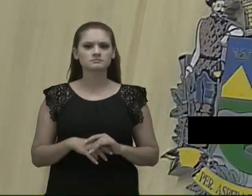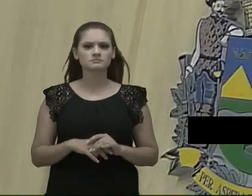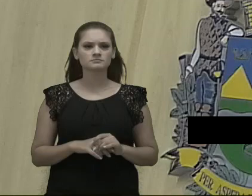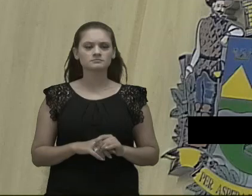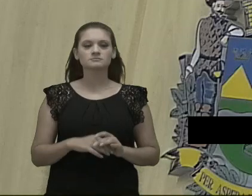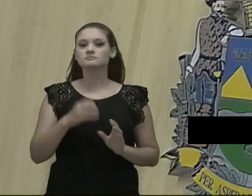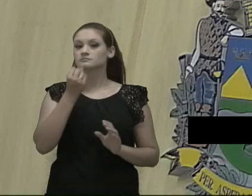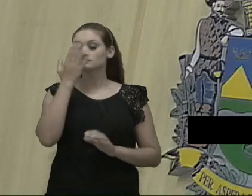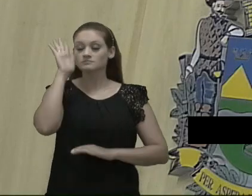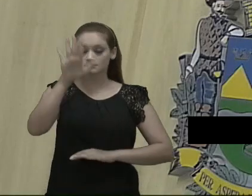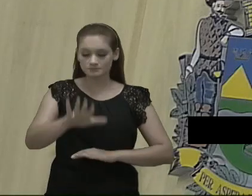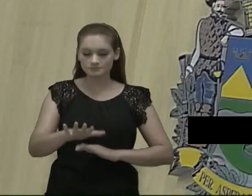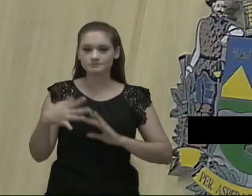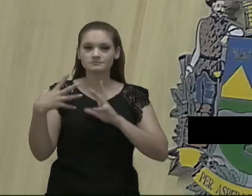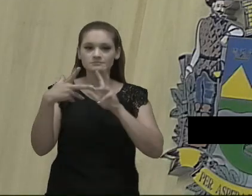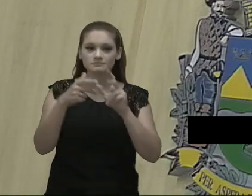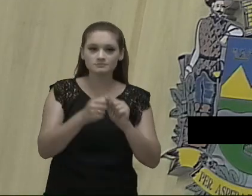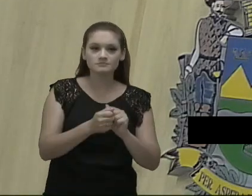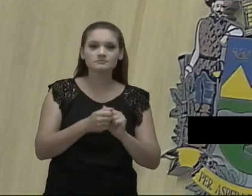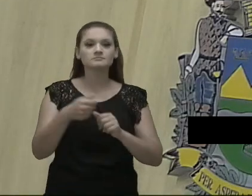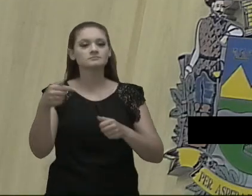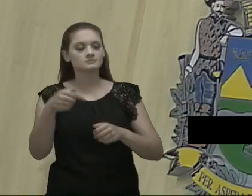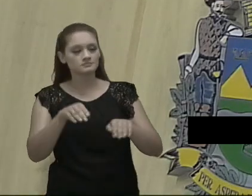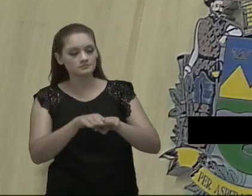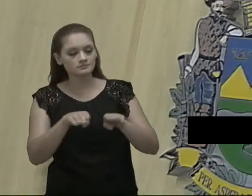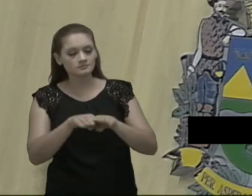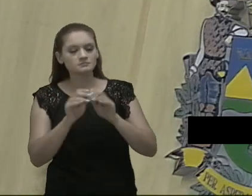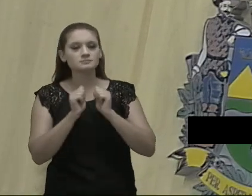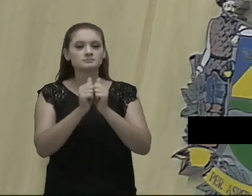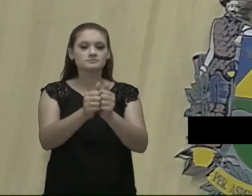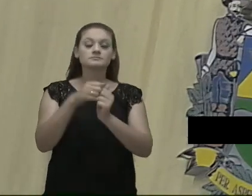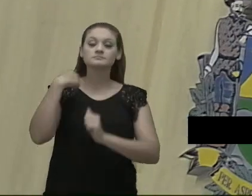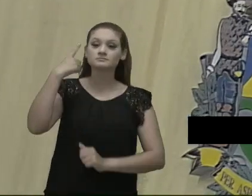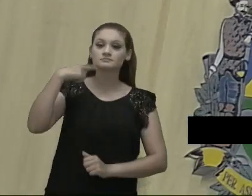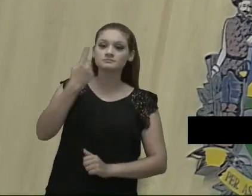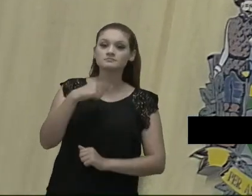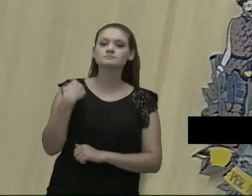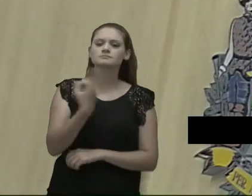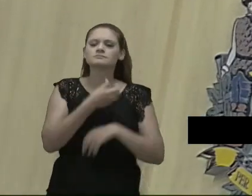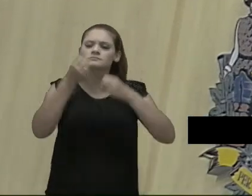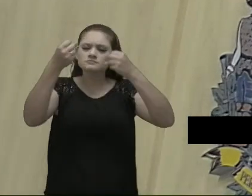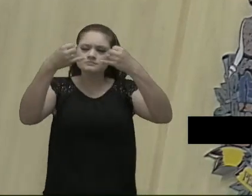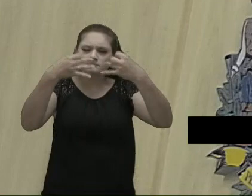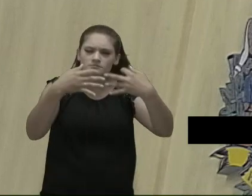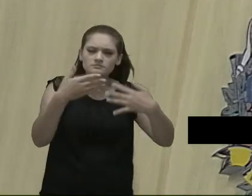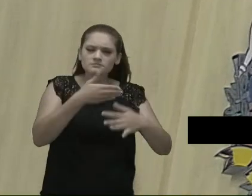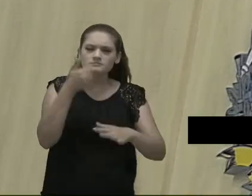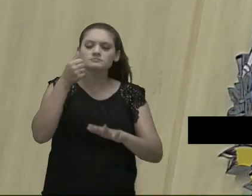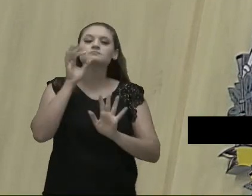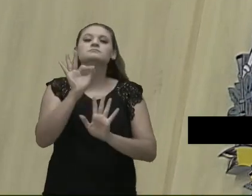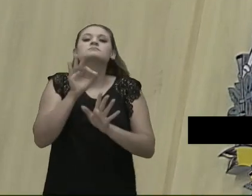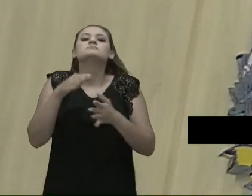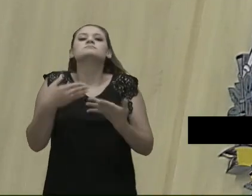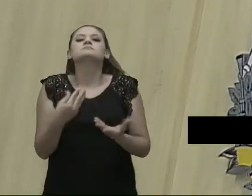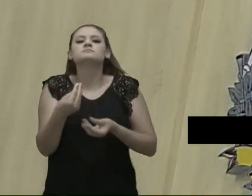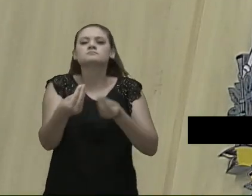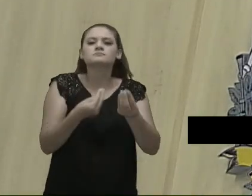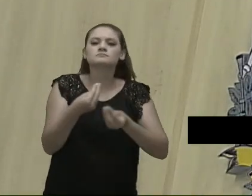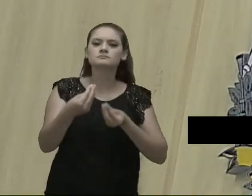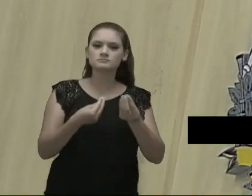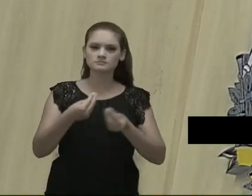Primeiramente, boa tarde, doutor também que está aqui acompanhando, seu advogado. Só para esclarecer para a gente, o que, que seria isso? É